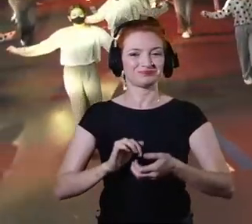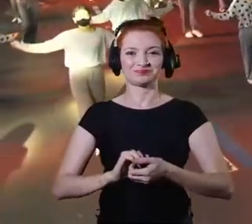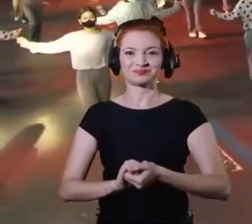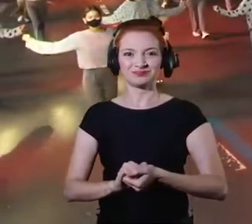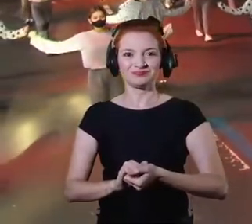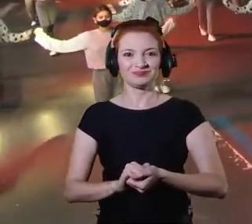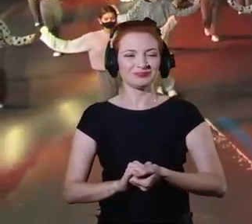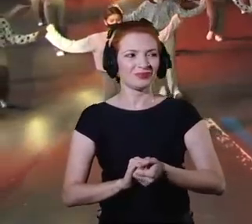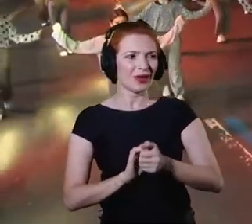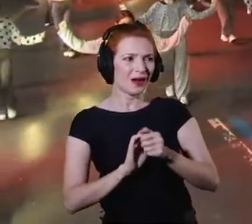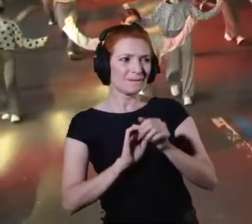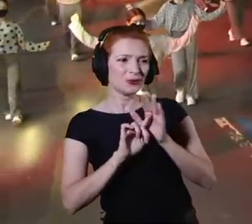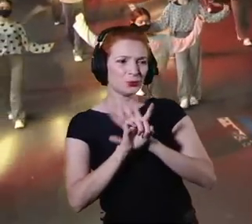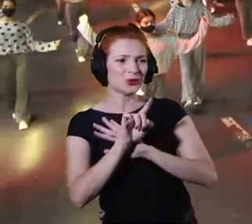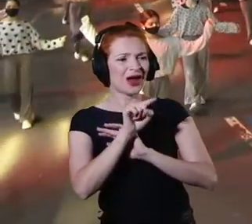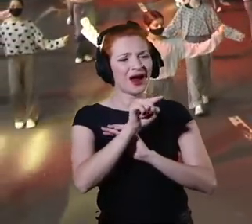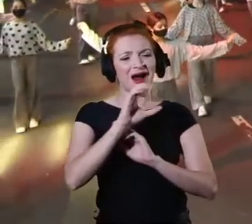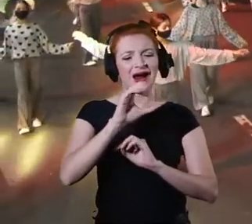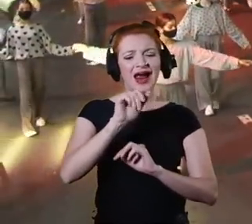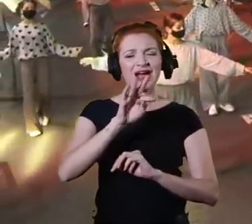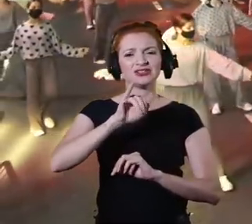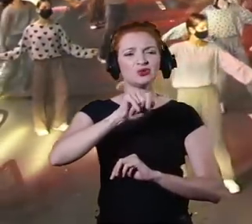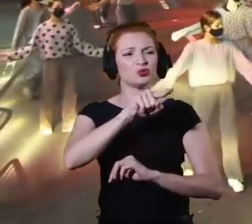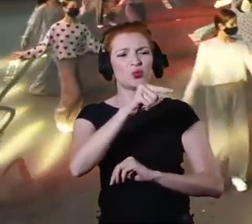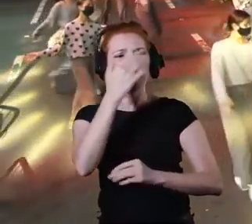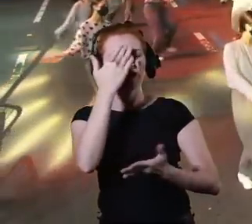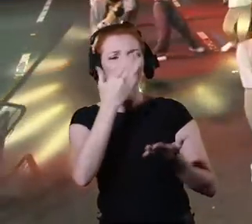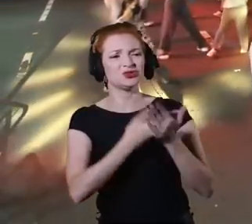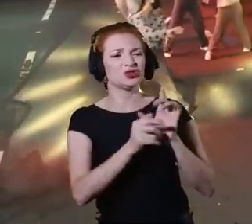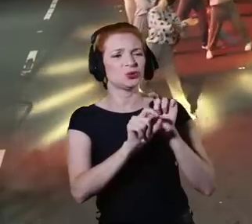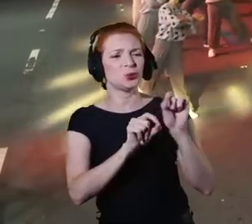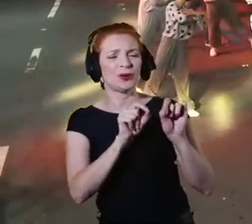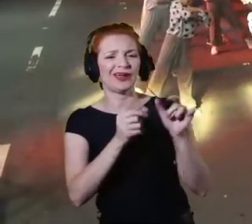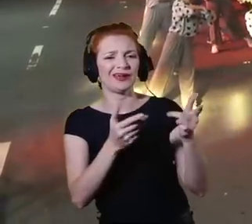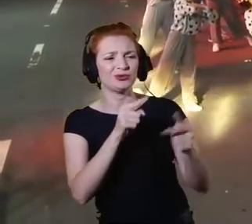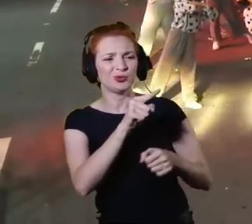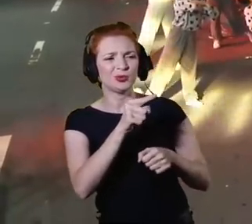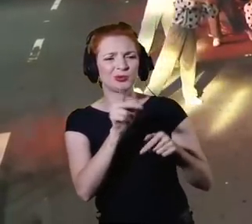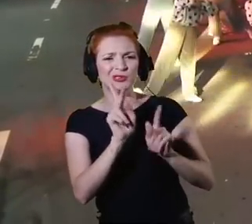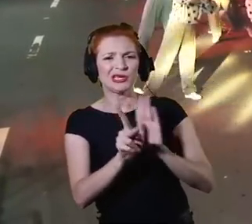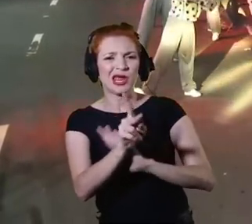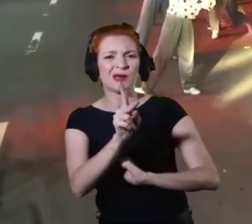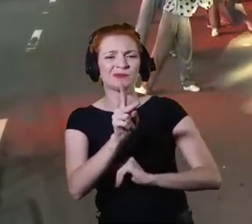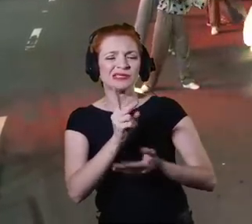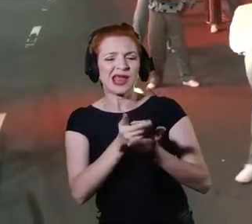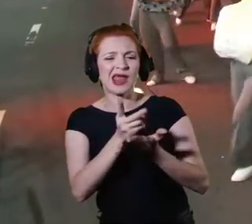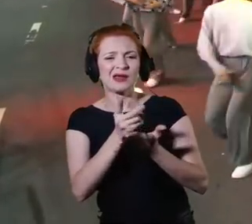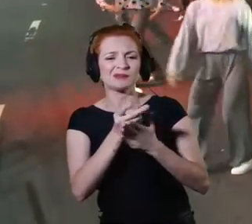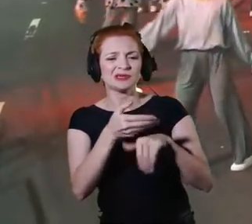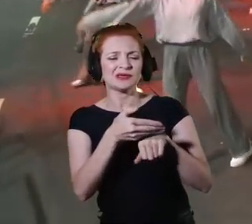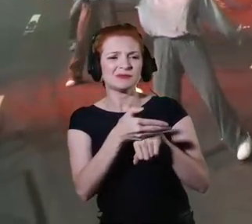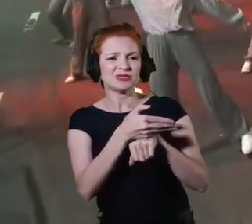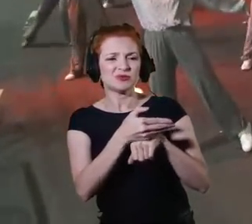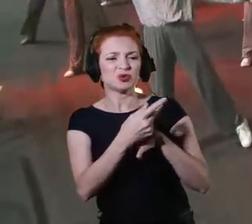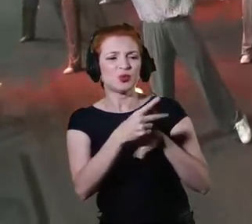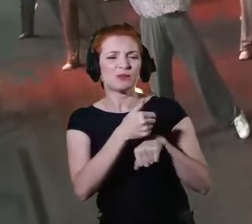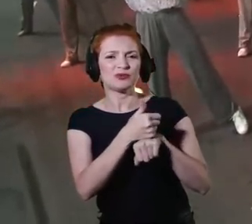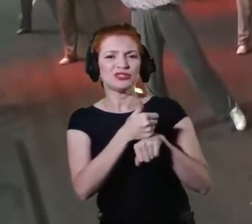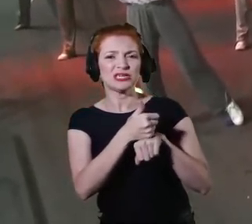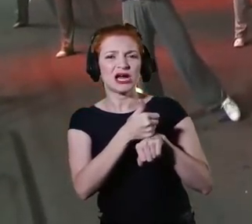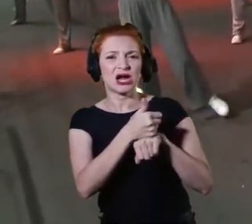Kátia, o que isso representa para ti, não é? Você que é tão envolvida na própria profissão que tem,